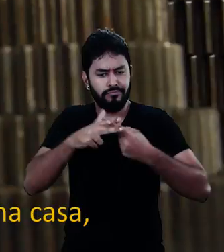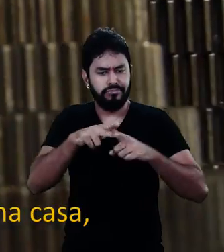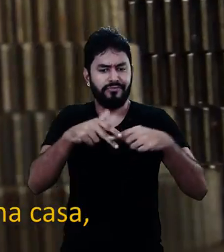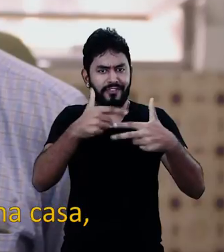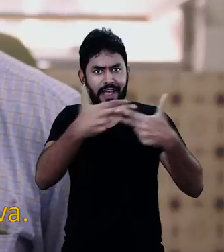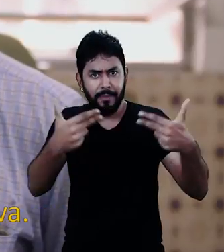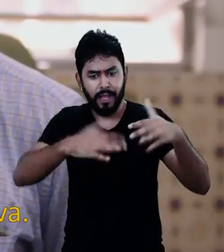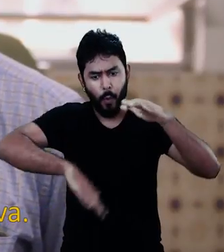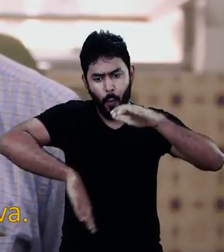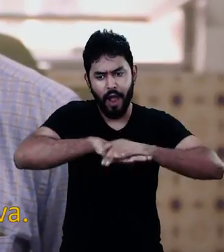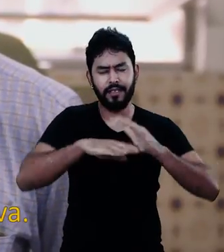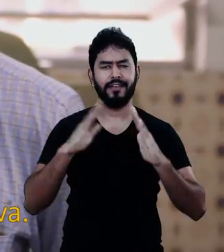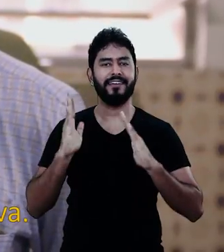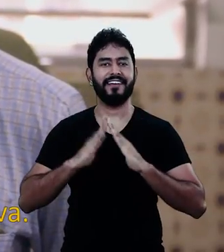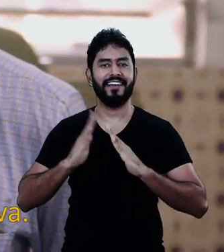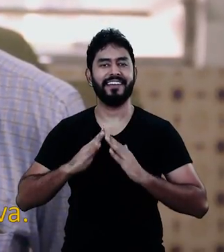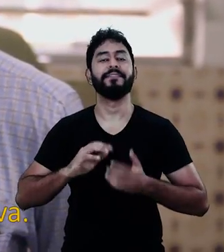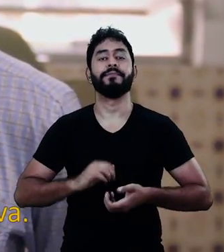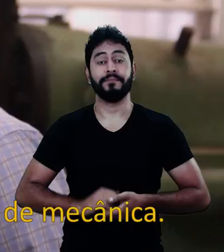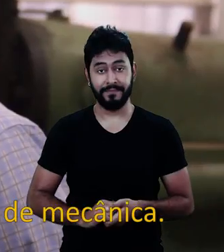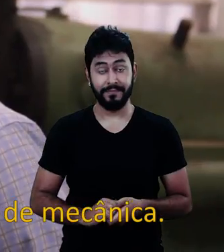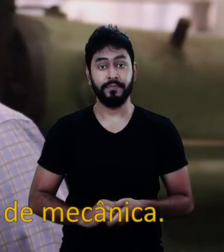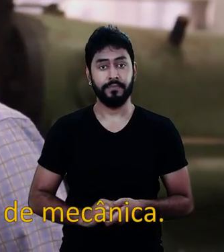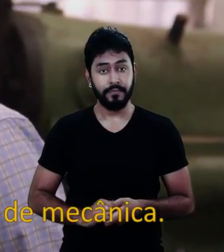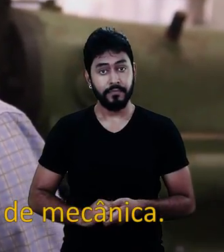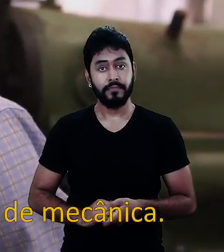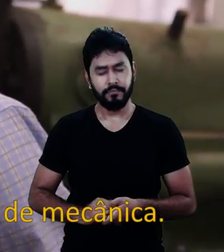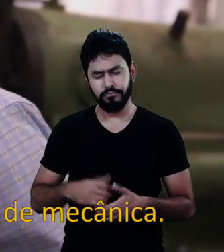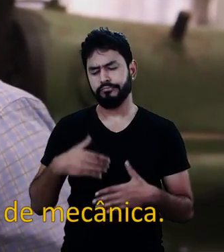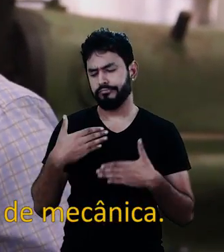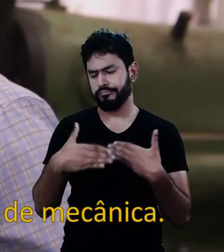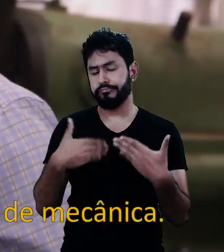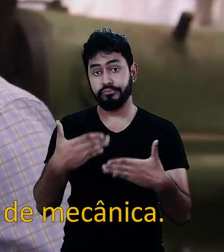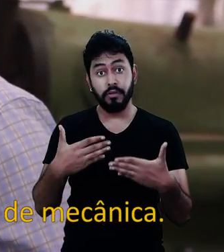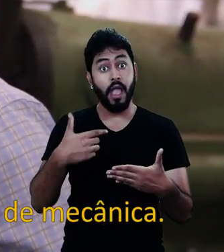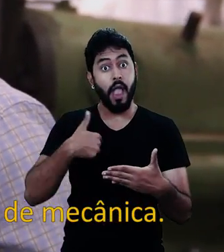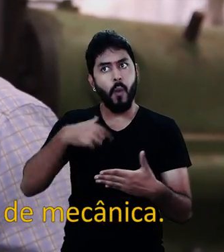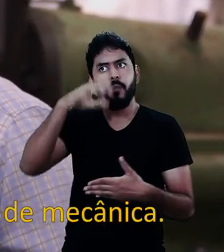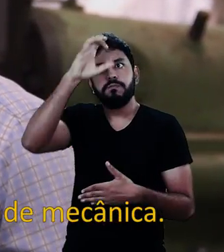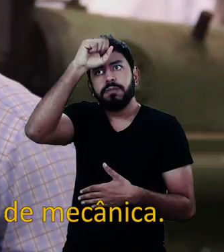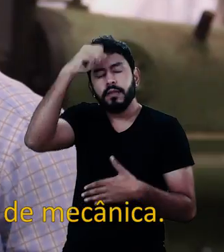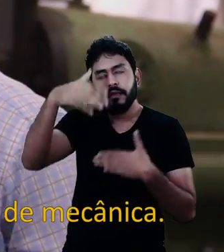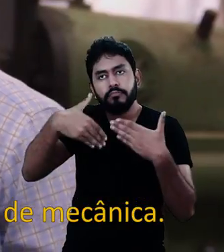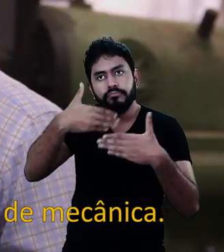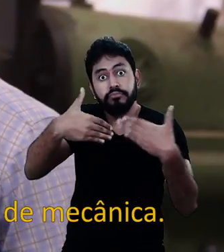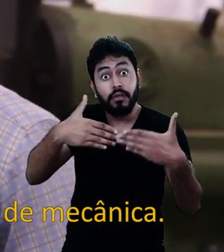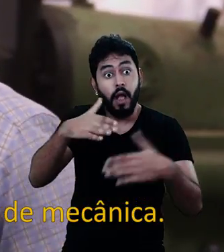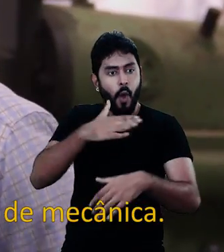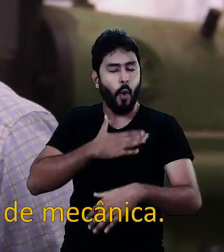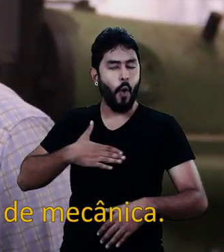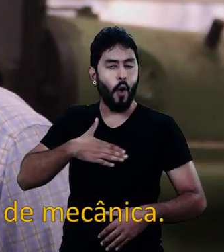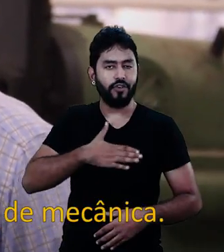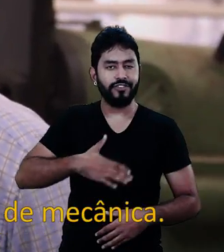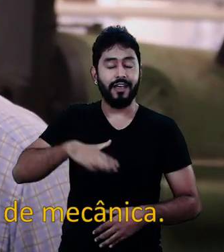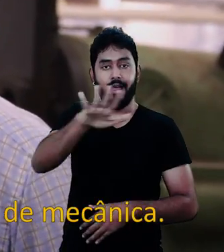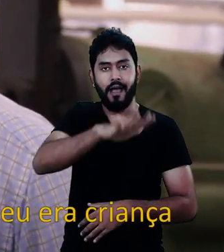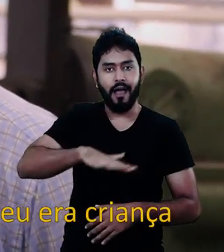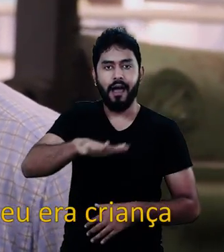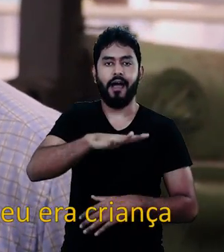casa, as ferramentinhas que ele me dava. Então, com isso, eu aprendi a gostar da área de